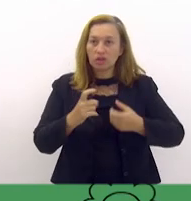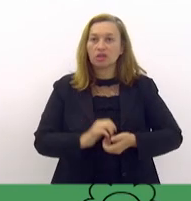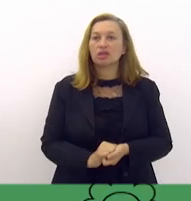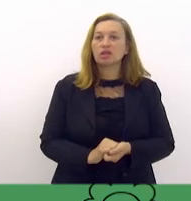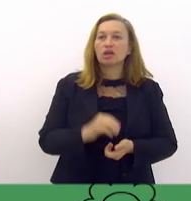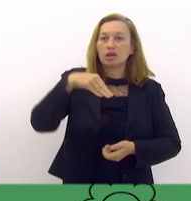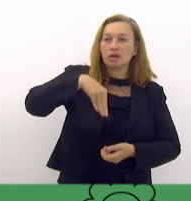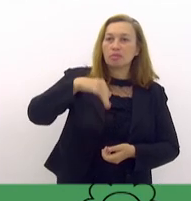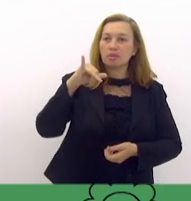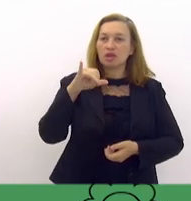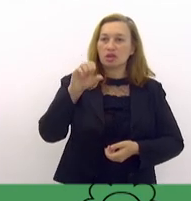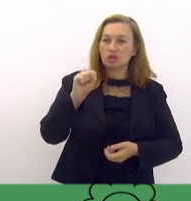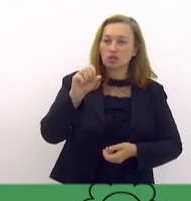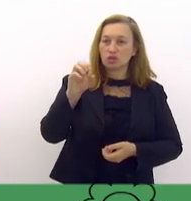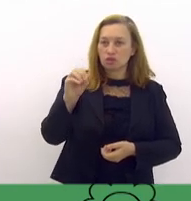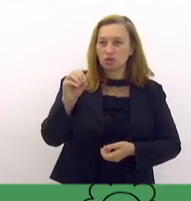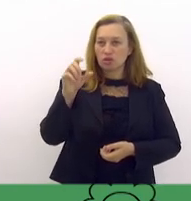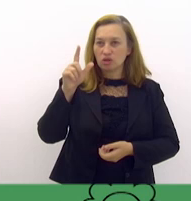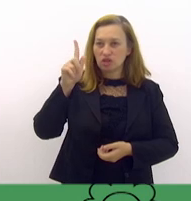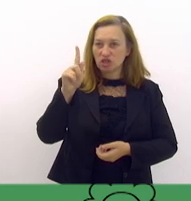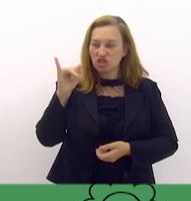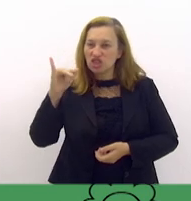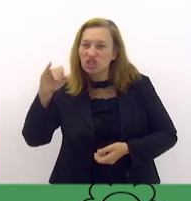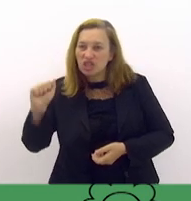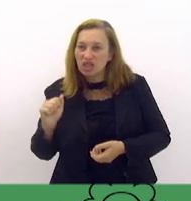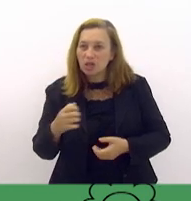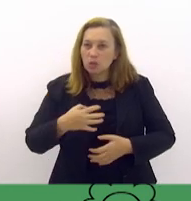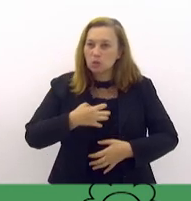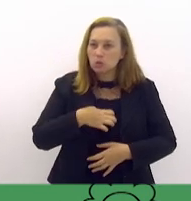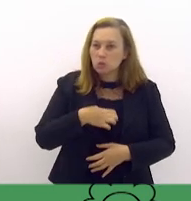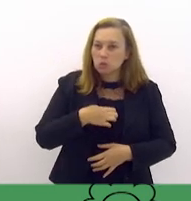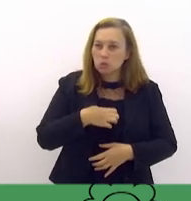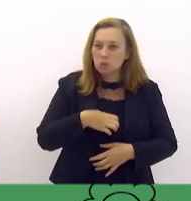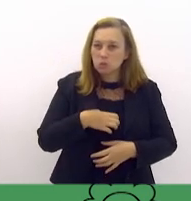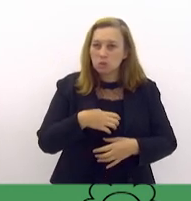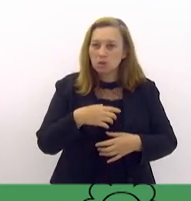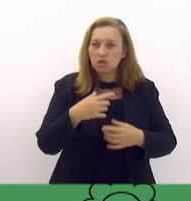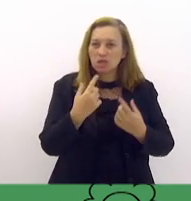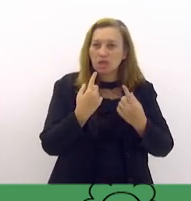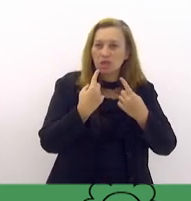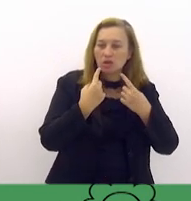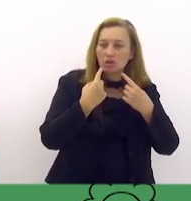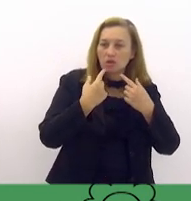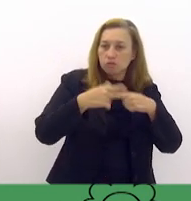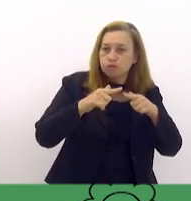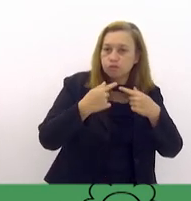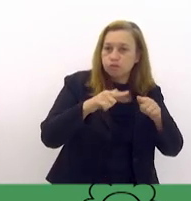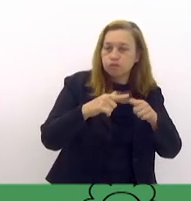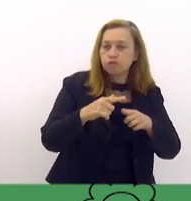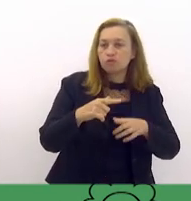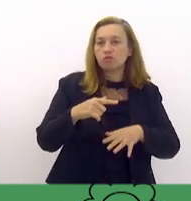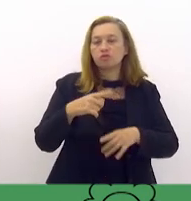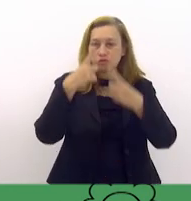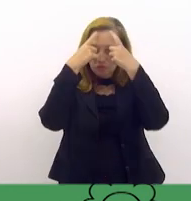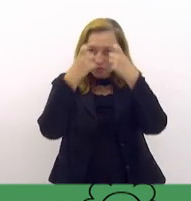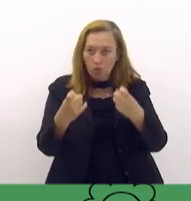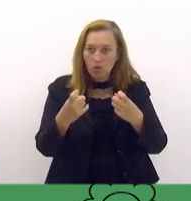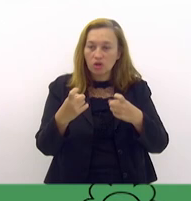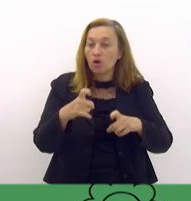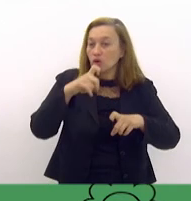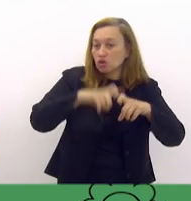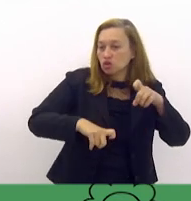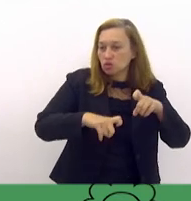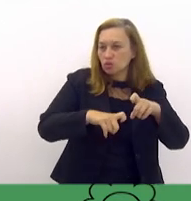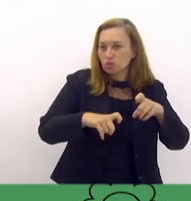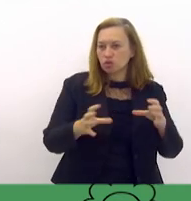misoginia, que é esse conteúdo de ódio que incita a violência, que incita inclusive o estupro corretivo